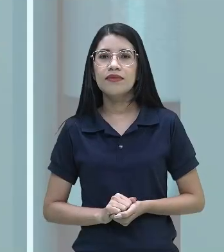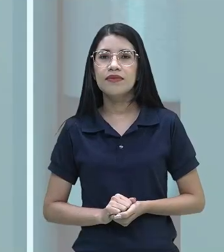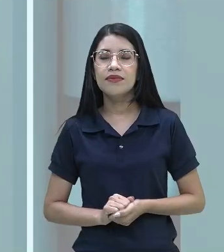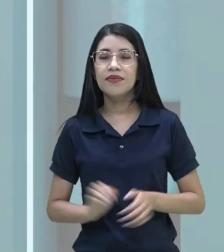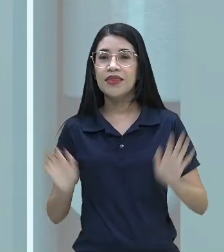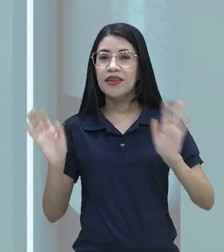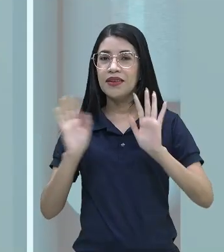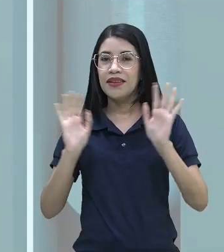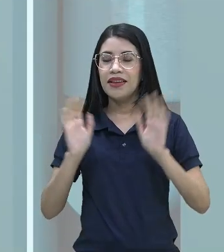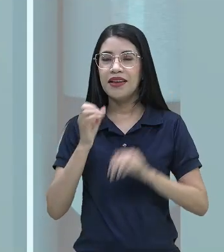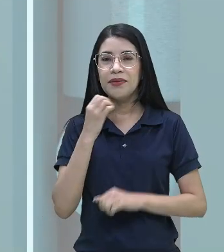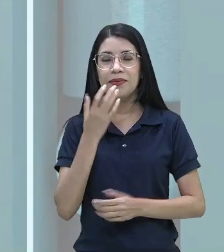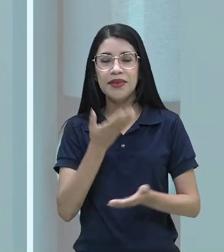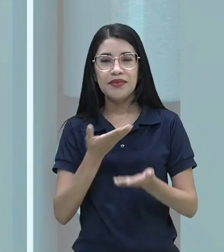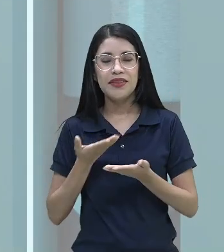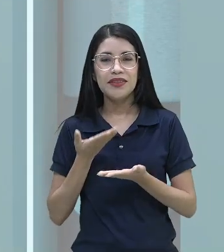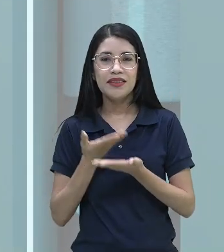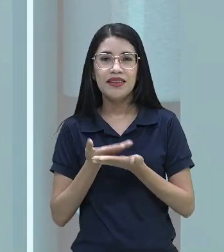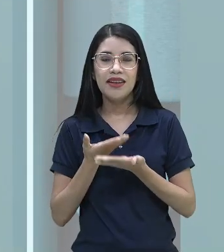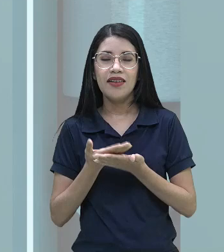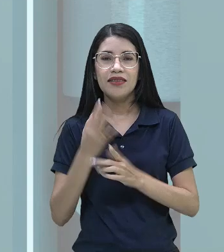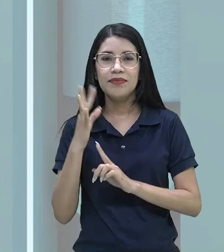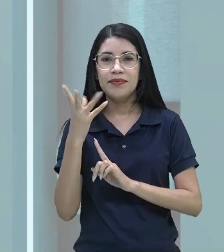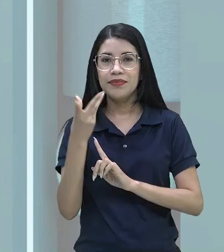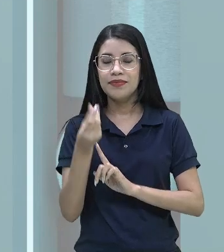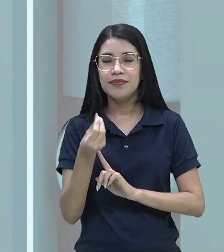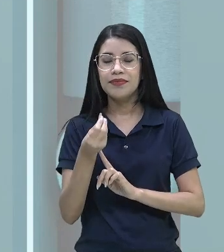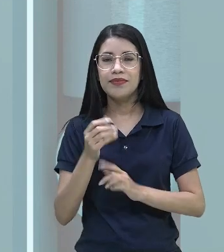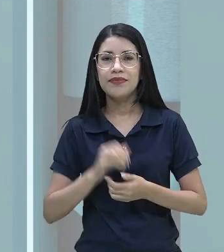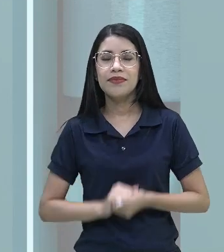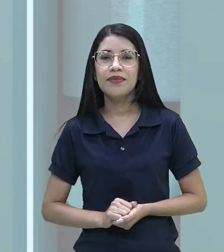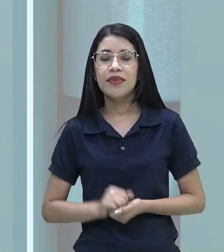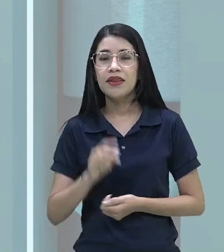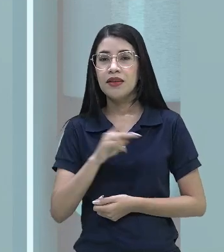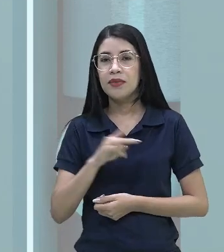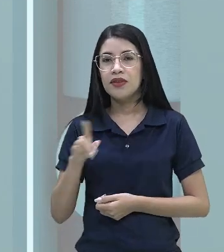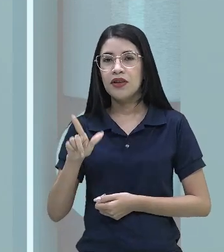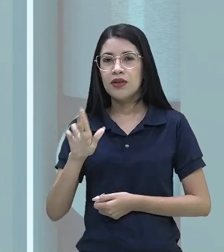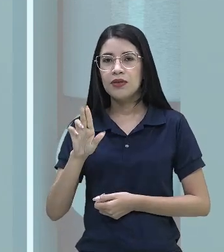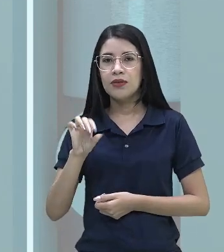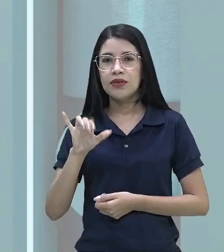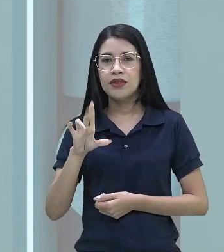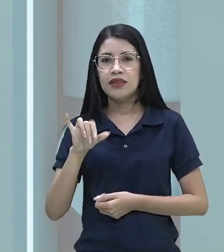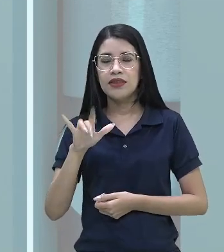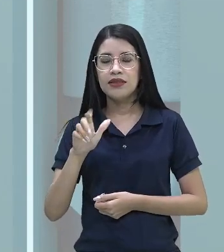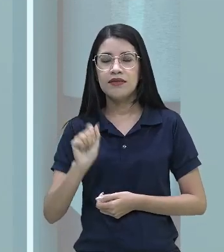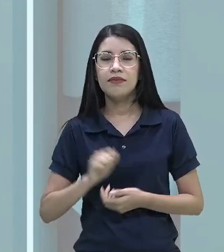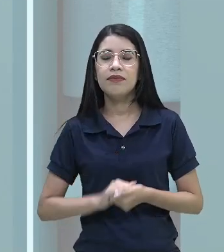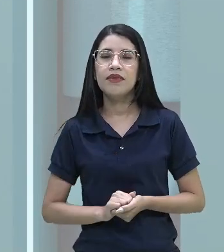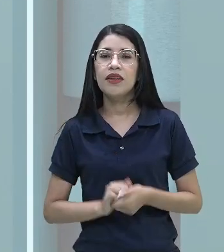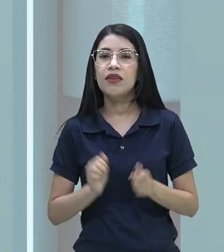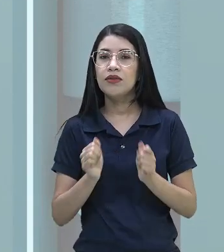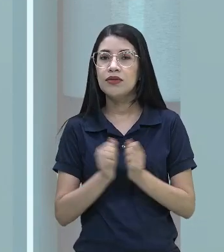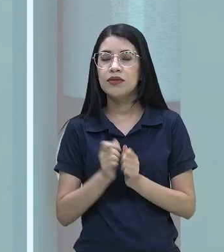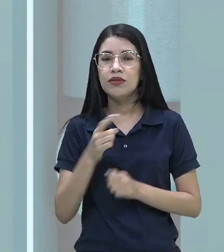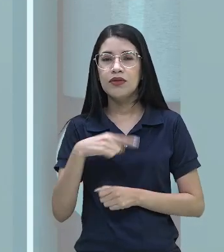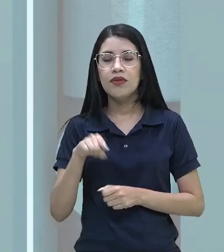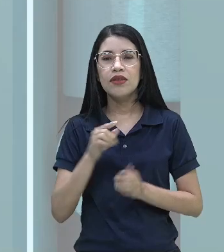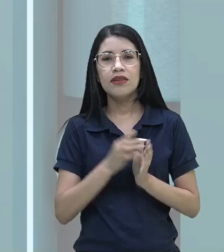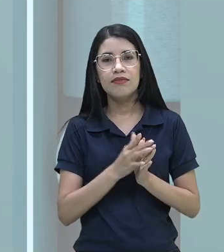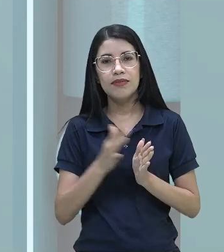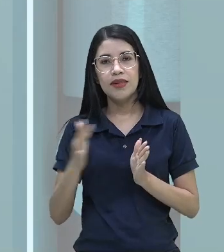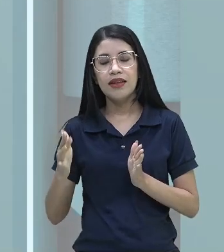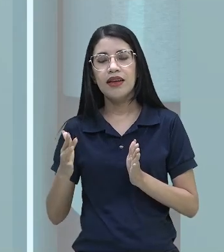Olá, sejam todos bem-vindos para mais uma aula de arte, né? Eu sou a professora Lúcia Santos e vou estar com vocês aqui